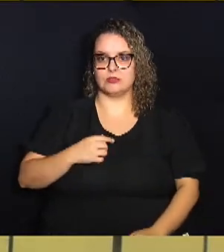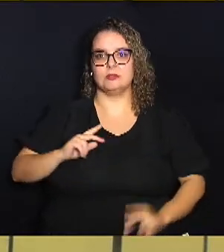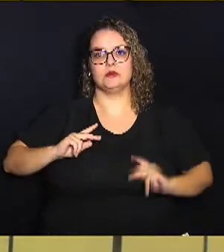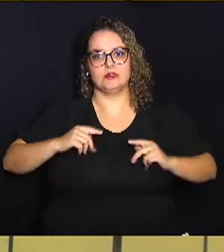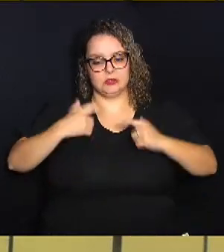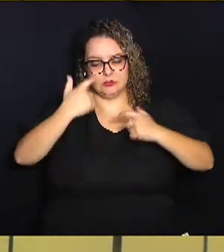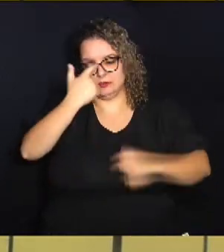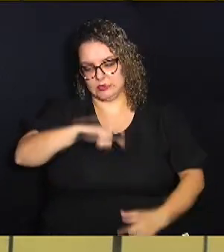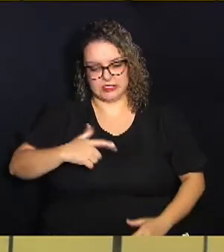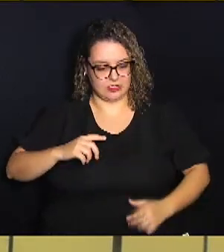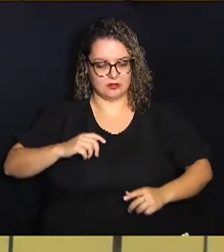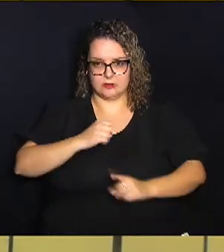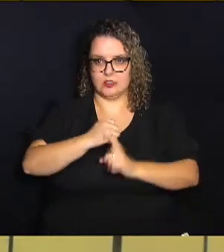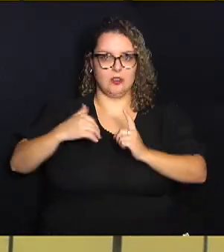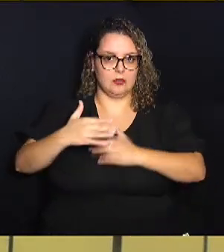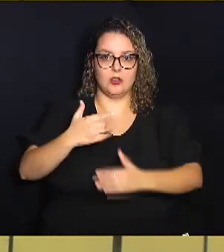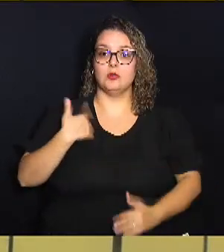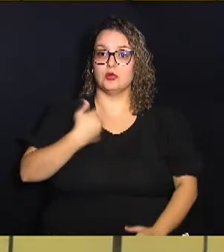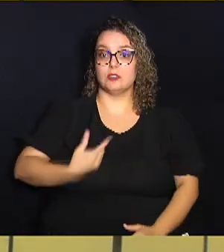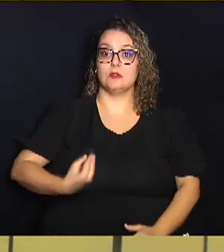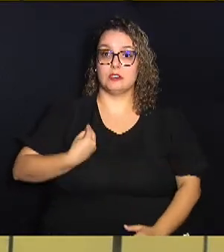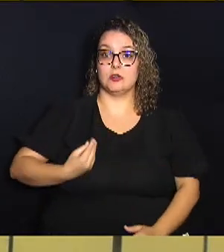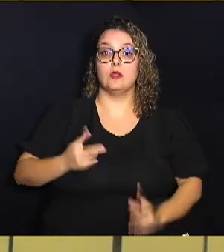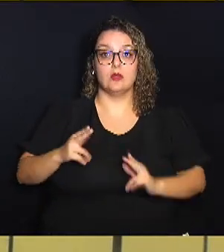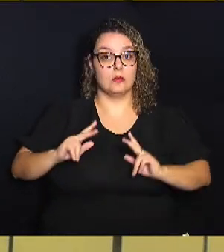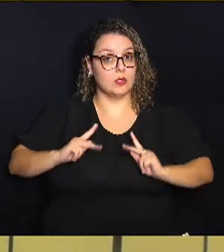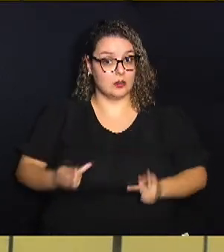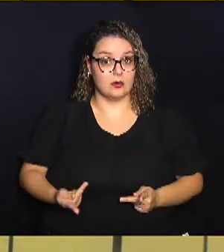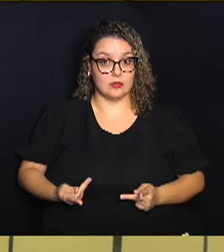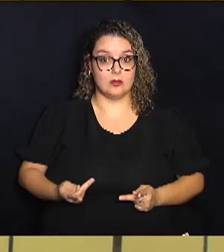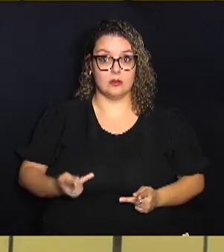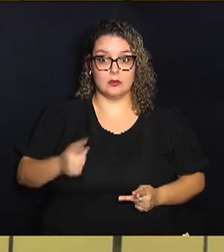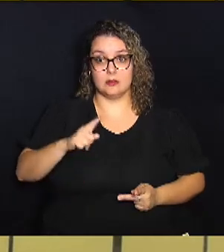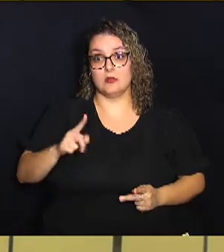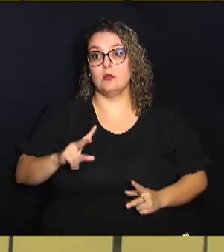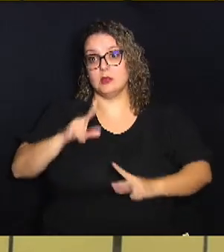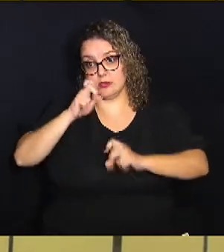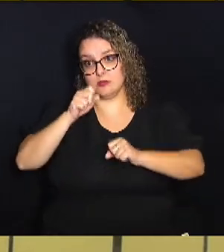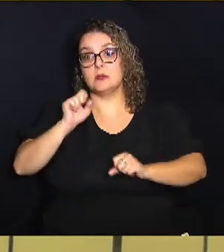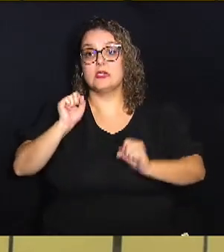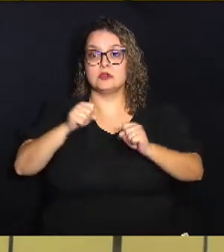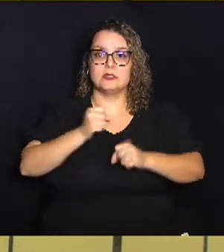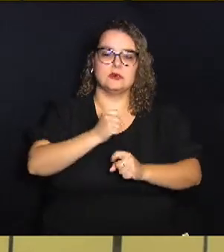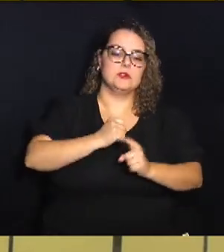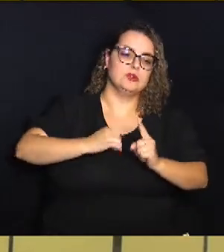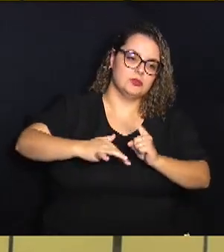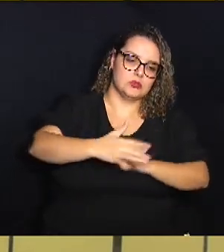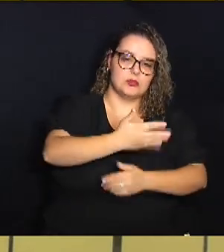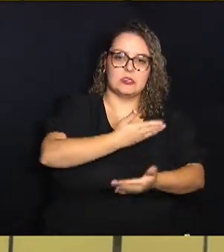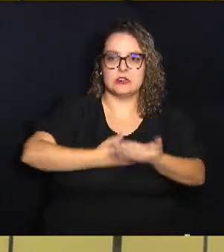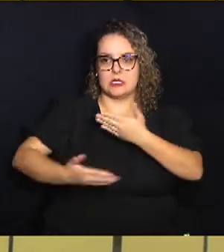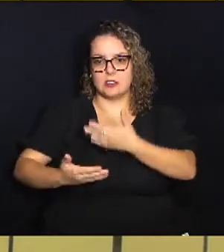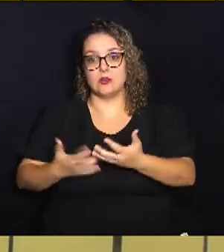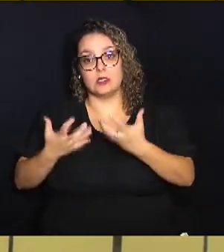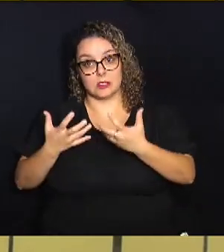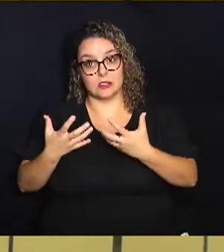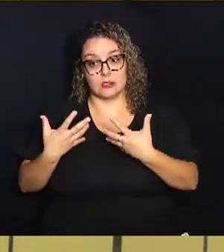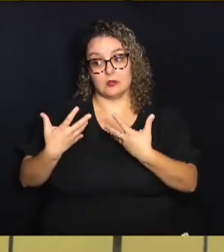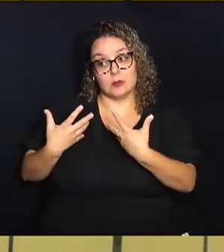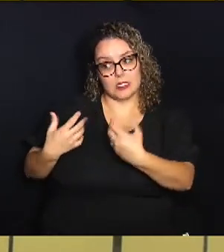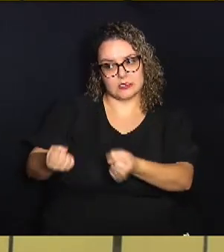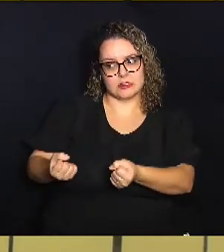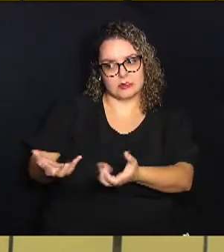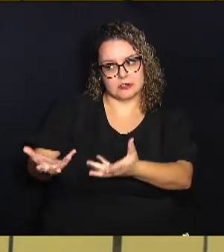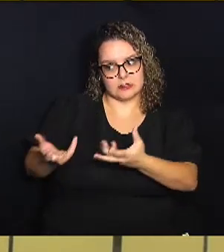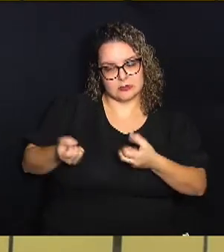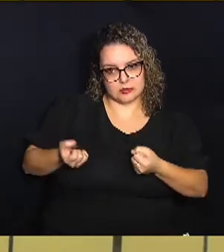Tá. Né? E isso é nós sobrevivemos como espécie humana, não sendo a mais forte, mas sendo sociais e querendo a aceitação do outro. Porque